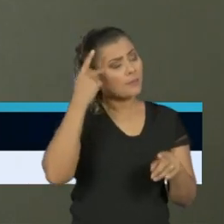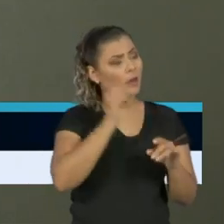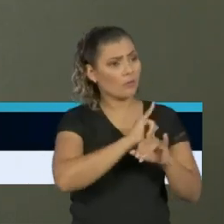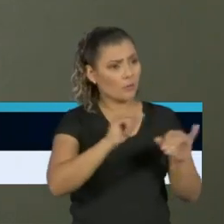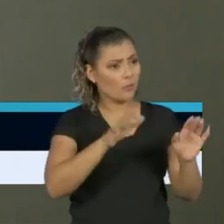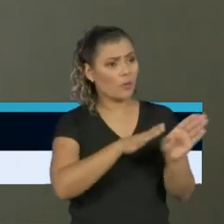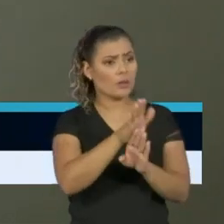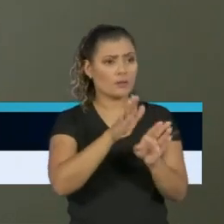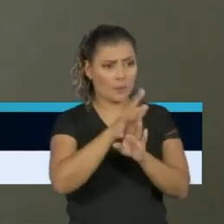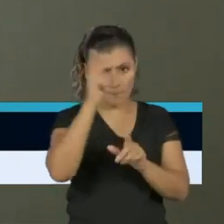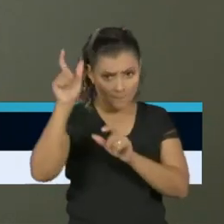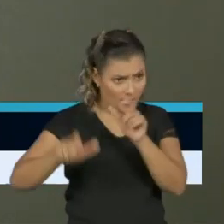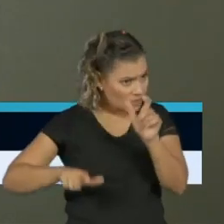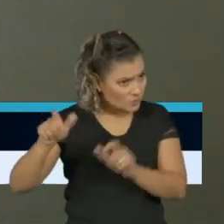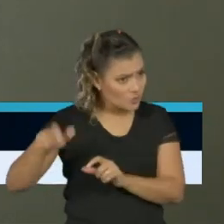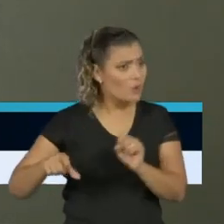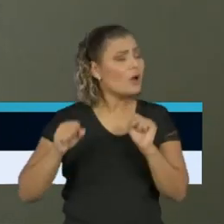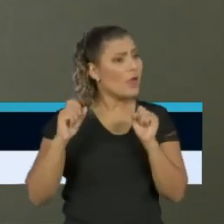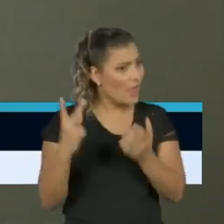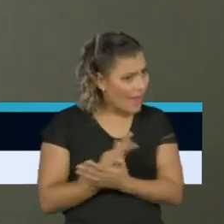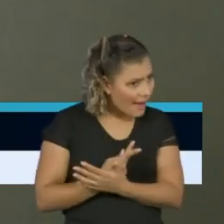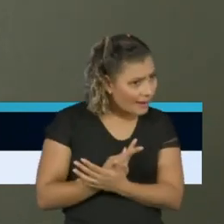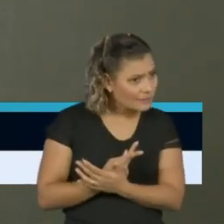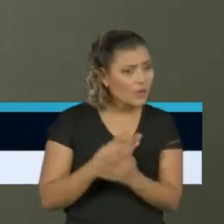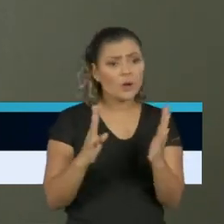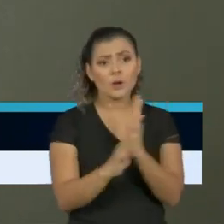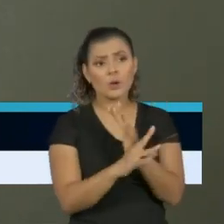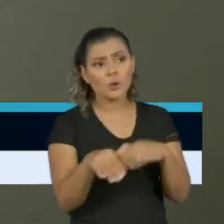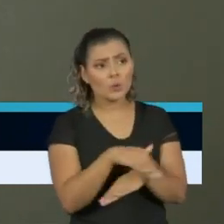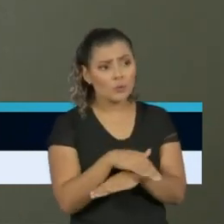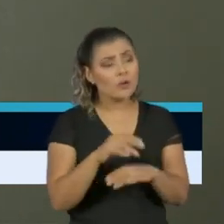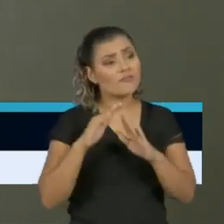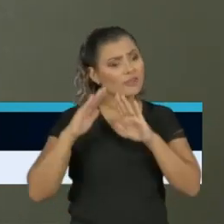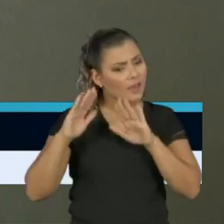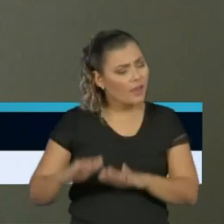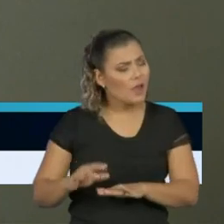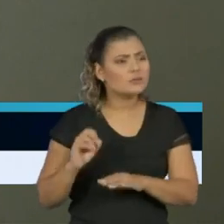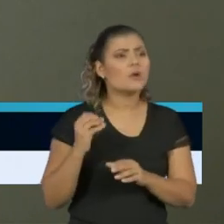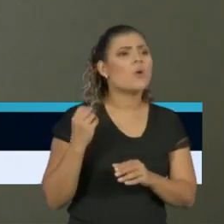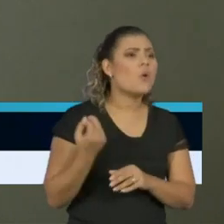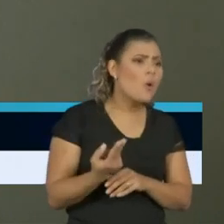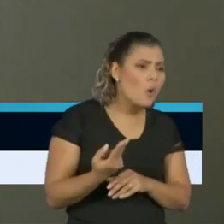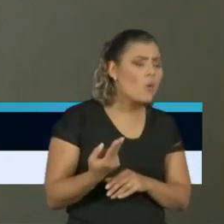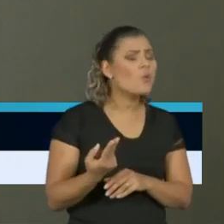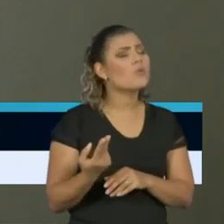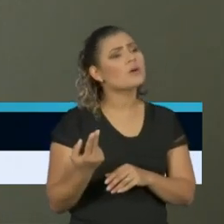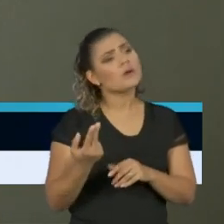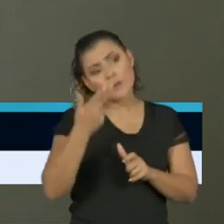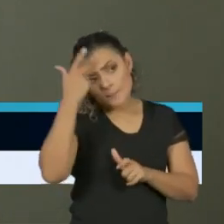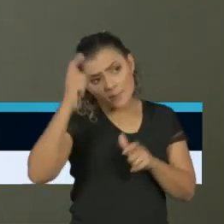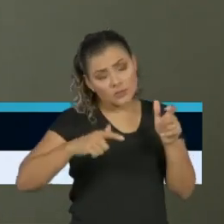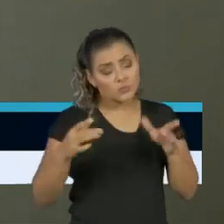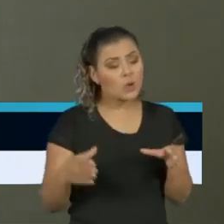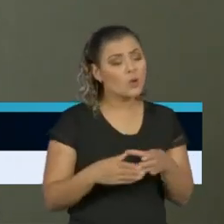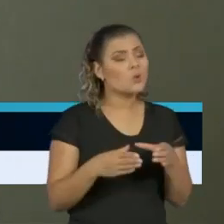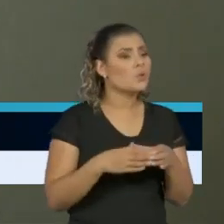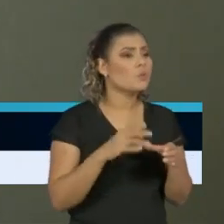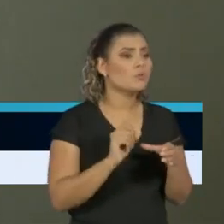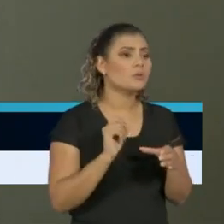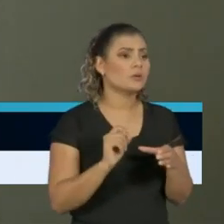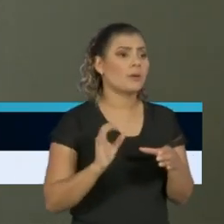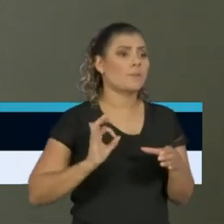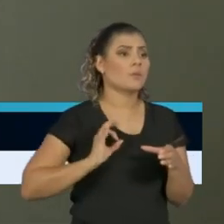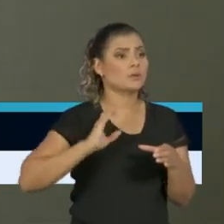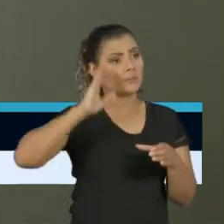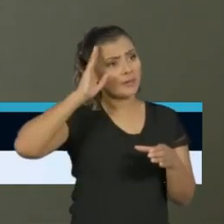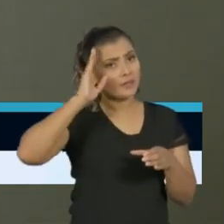essas pessoas estão erradas, se elas devem ficar em casa e se elas se encaixam também num grupo de que a Polícia